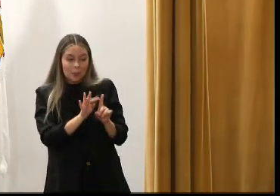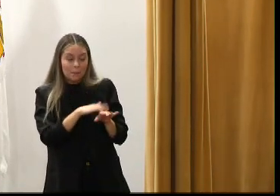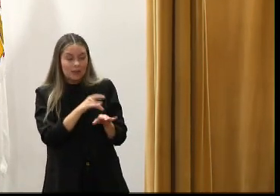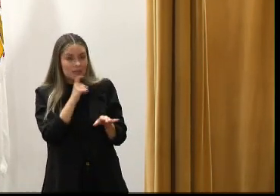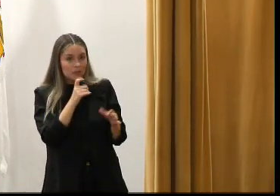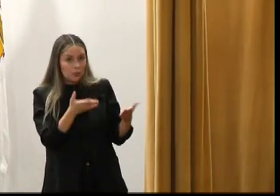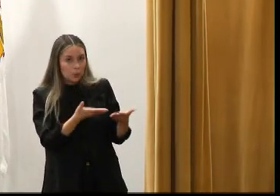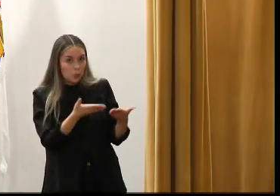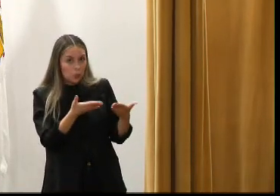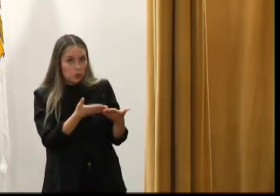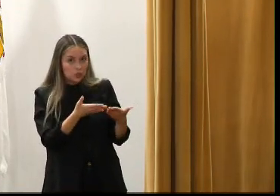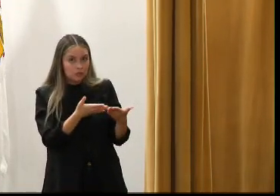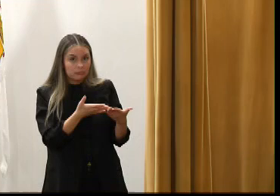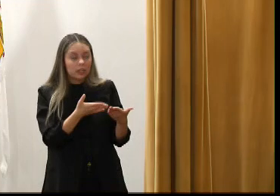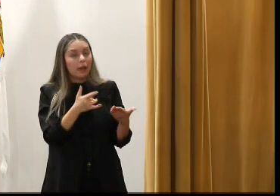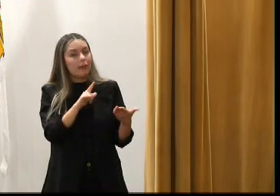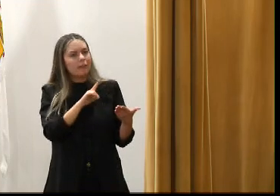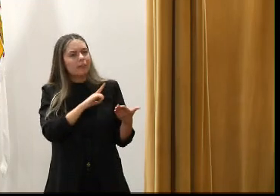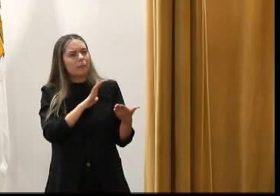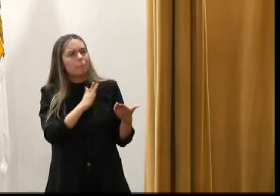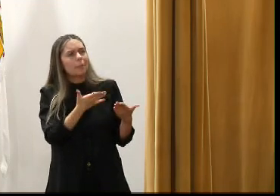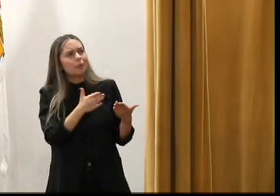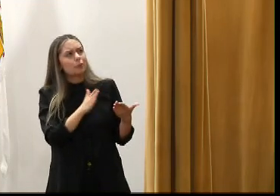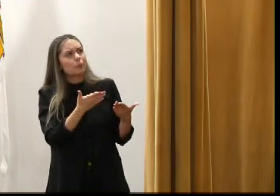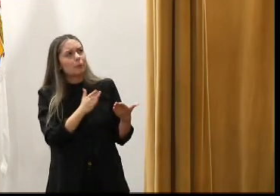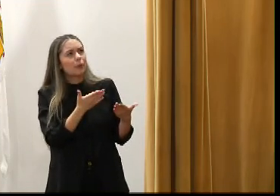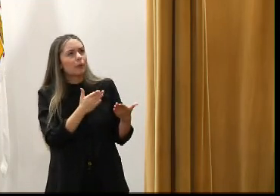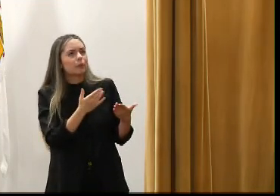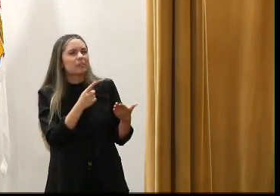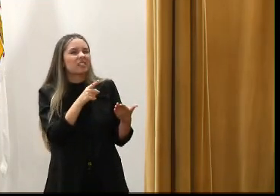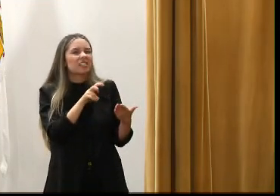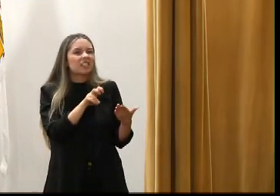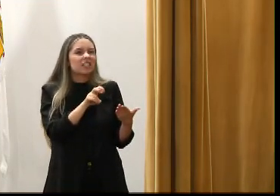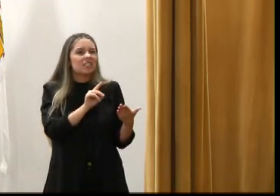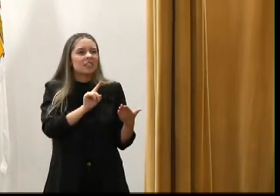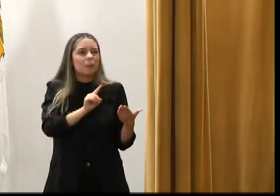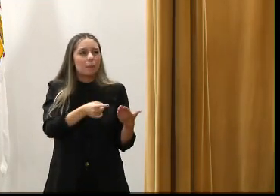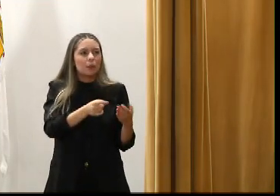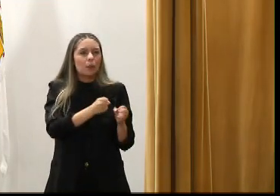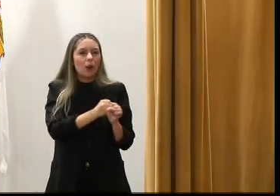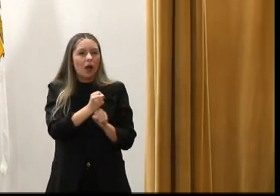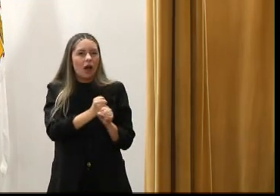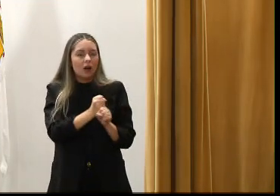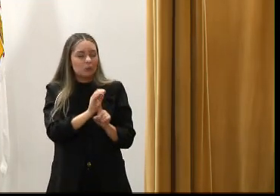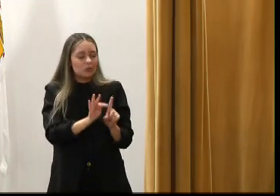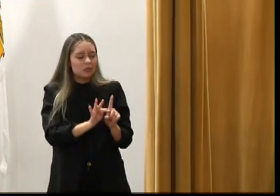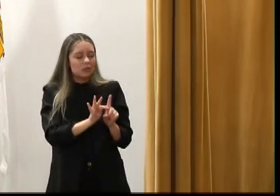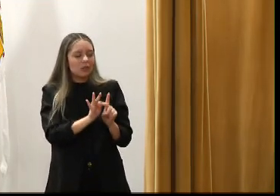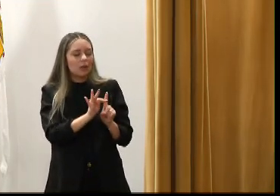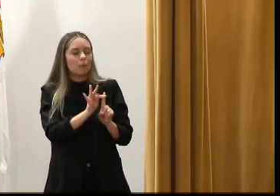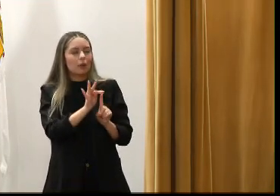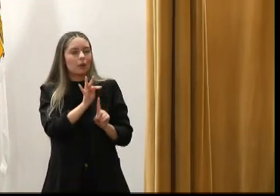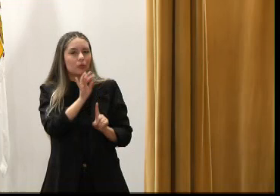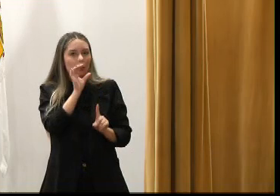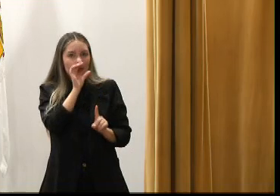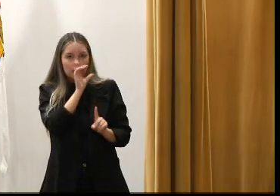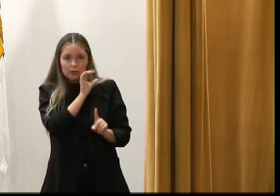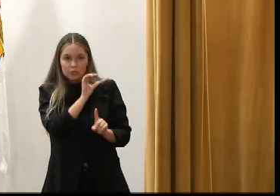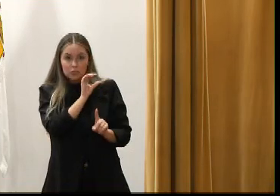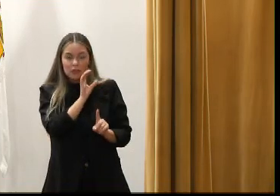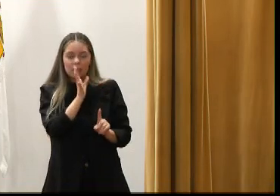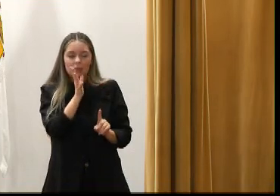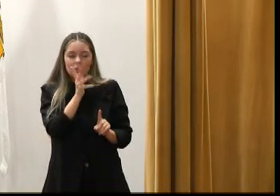hoje e levou praticamente 15.000 anos para aquecer. Então, uma taxa de aquecimento muito